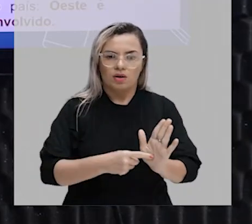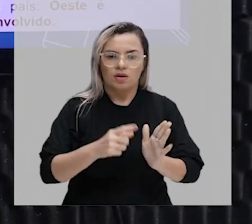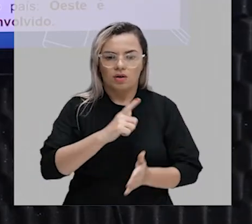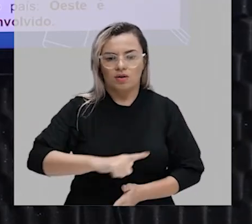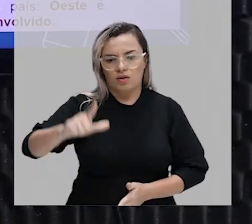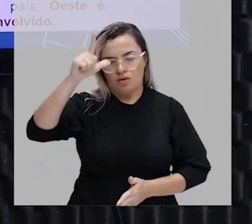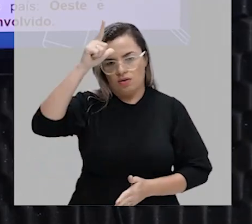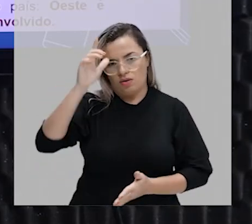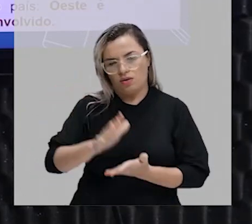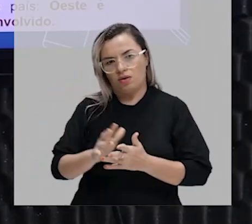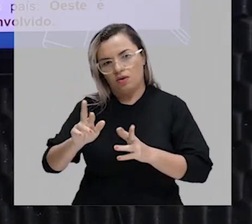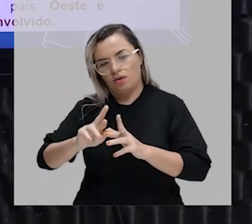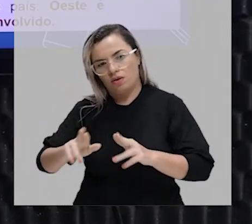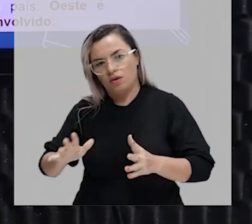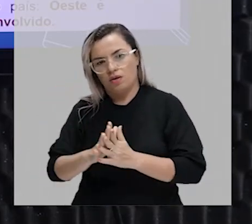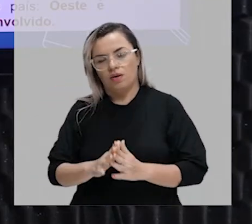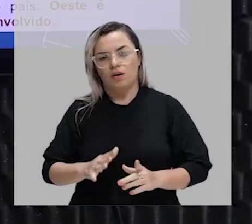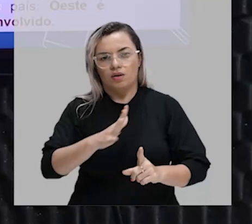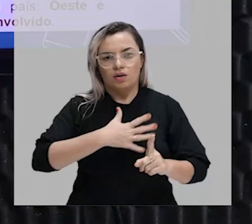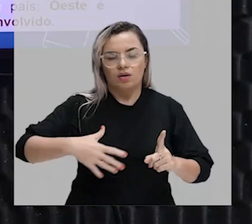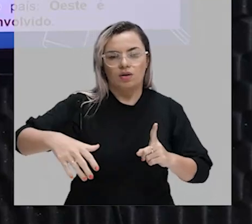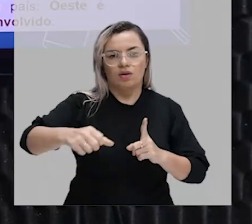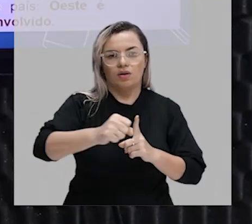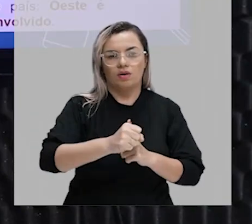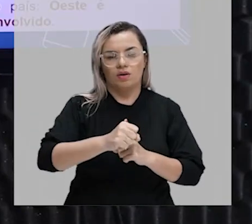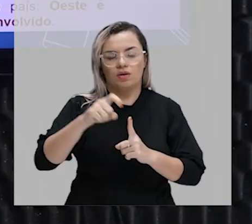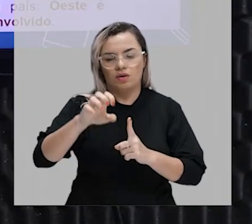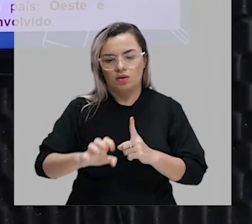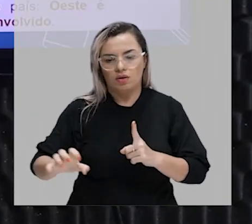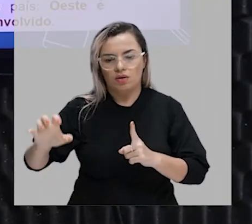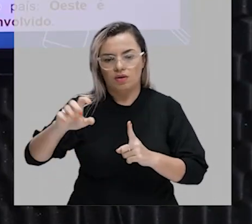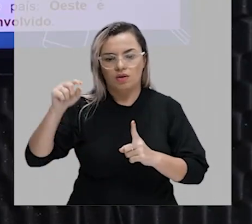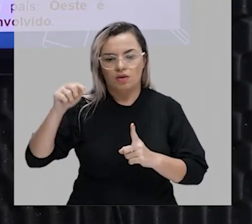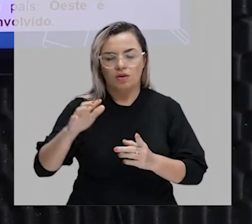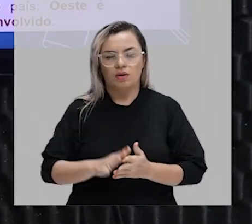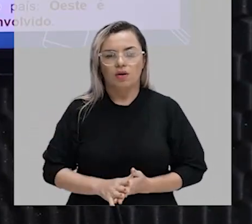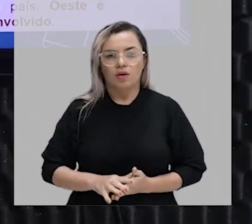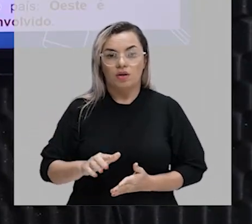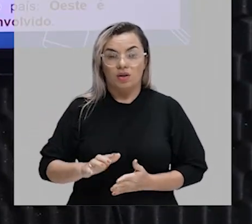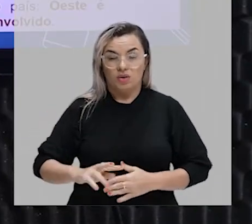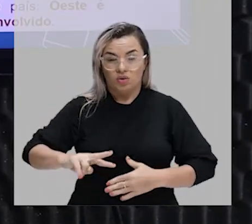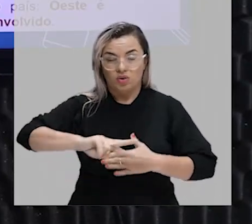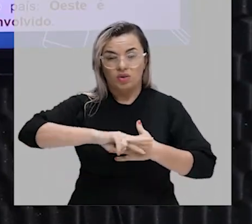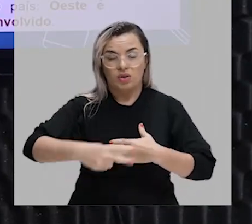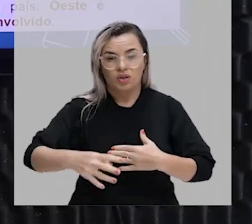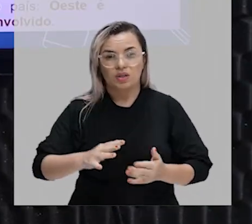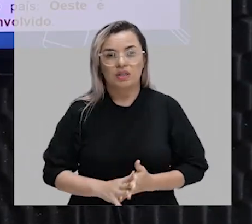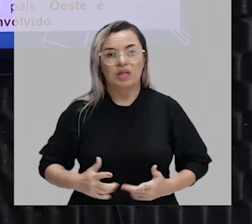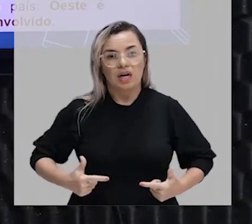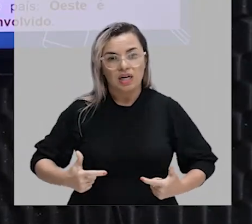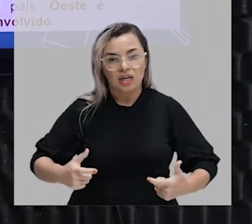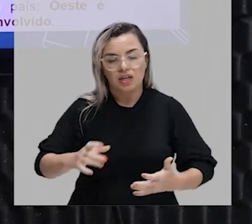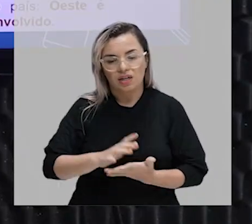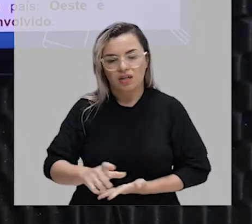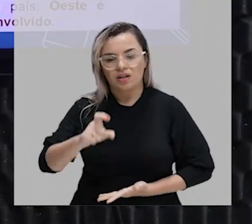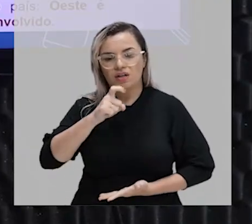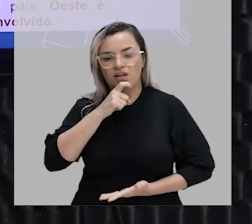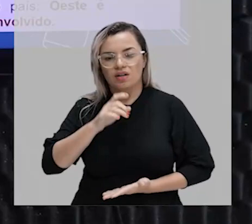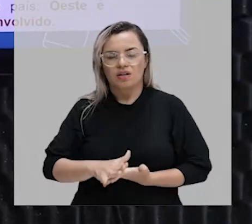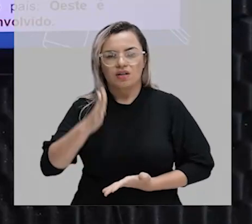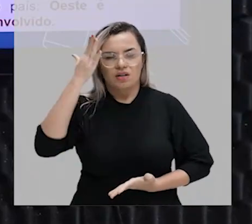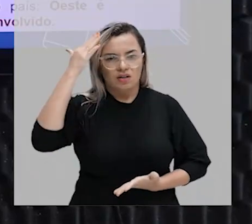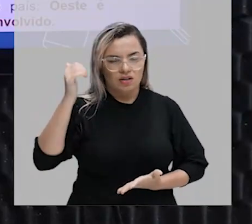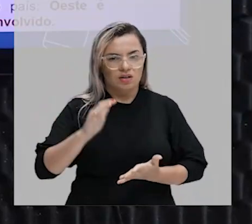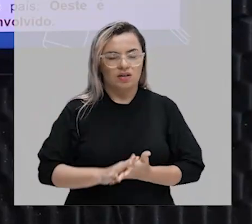apresentar diferenças socioeconômicas entre as suas regiões, fruto ainda do contexto da Guerra Fria. Como a gente sabe, a Alemanha foi dividida